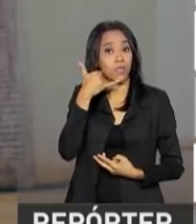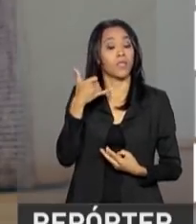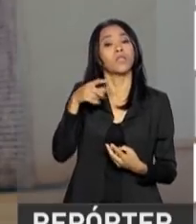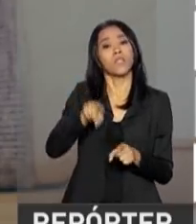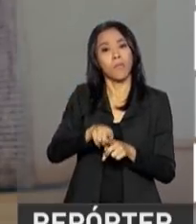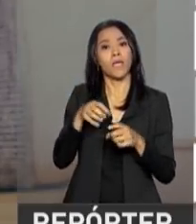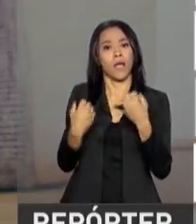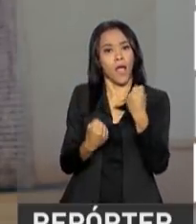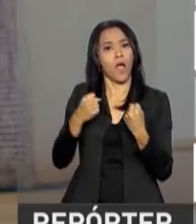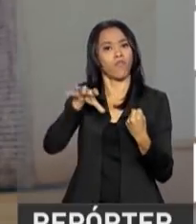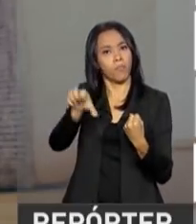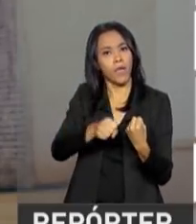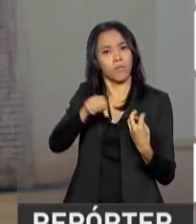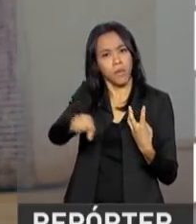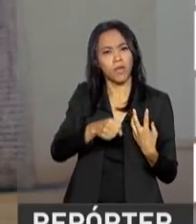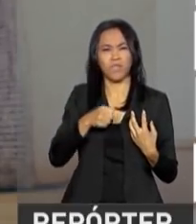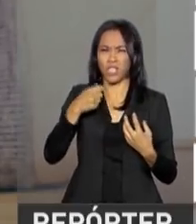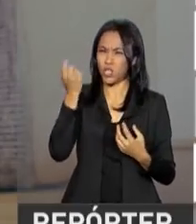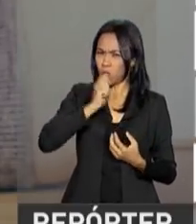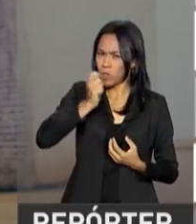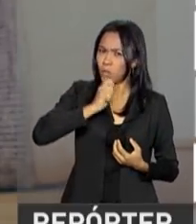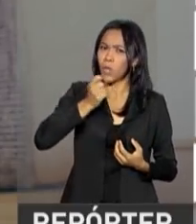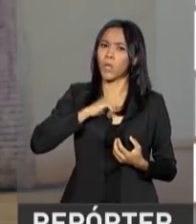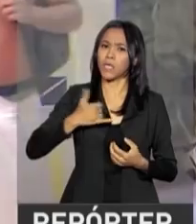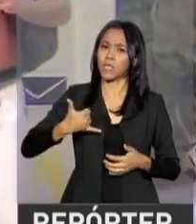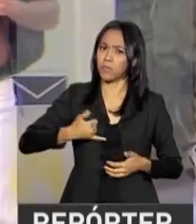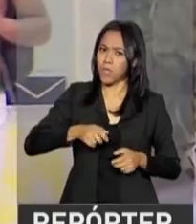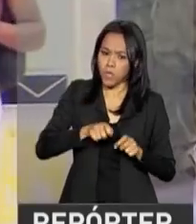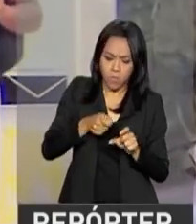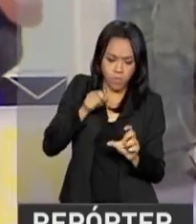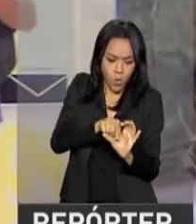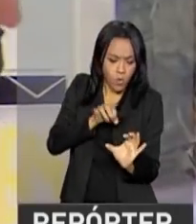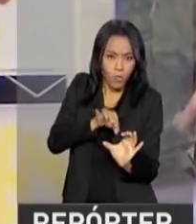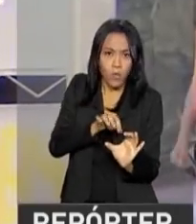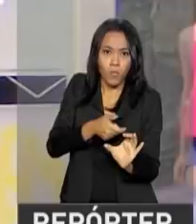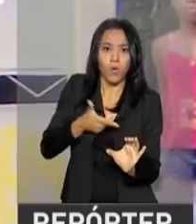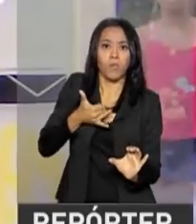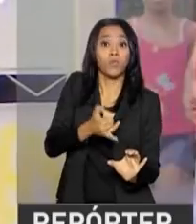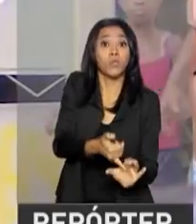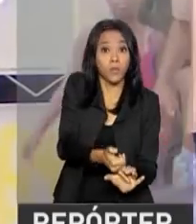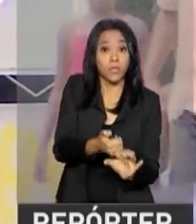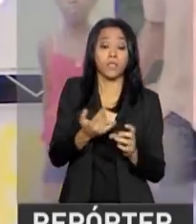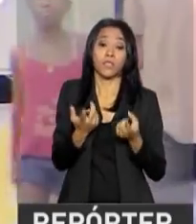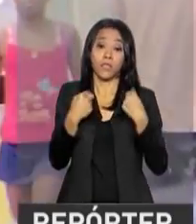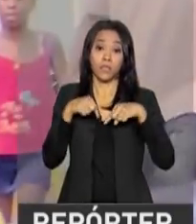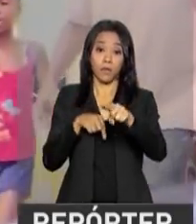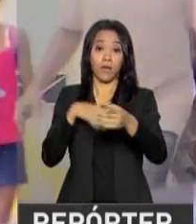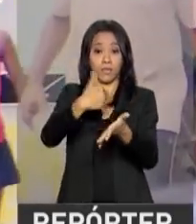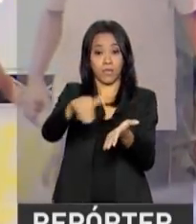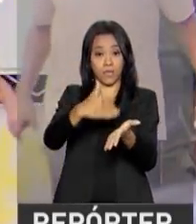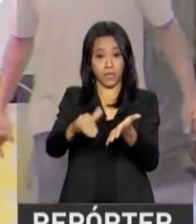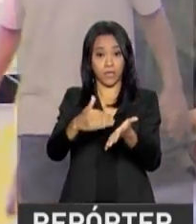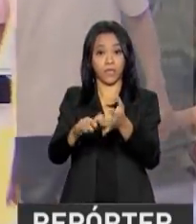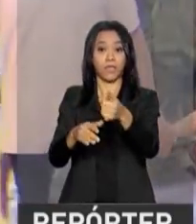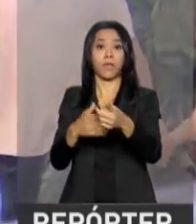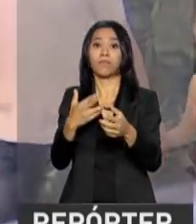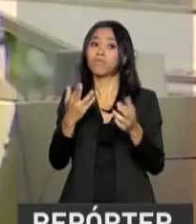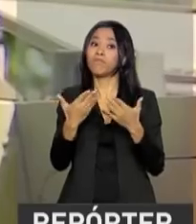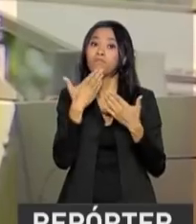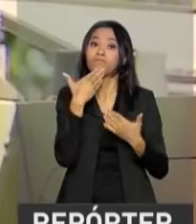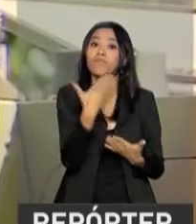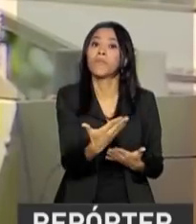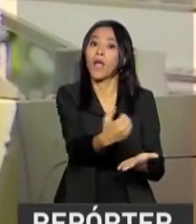veículos e grande quantidade de drogas e munições ea secretaria de segurança está contando com a ajuda dos moradores